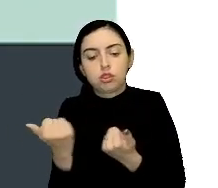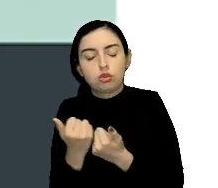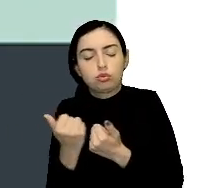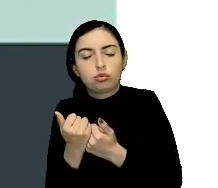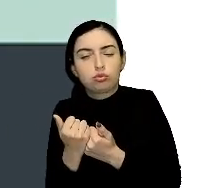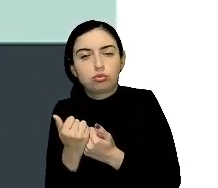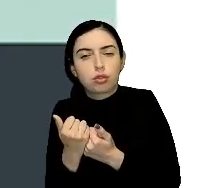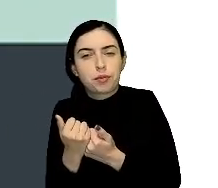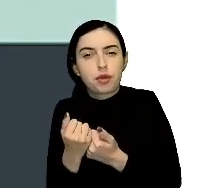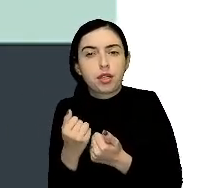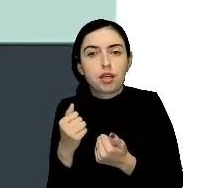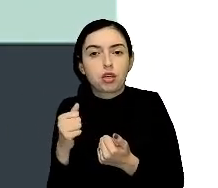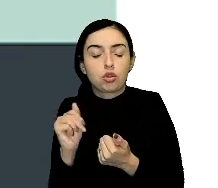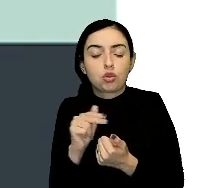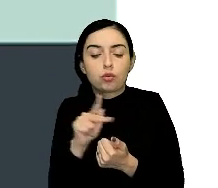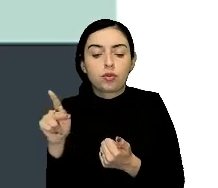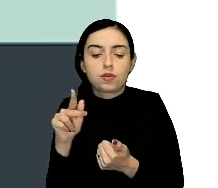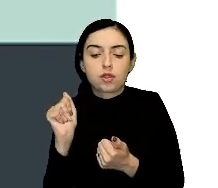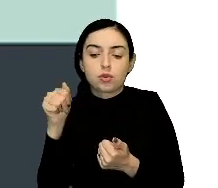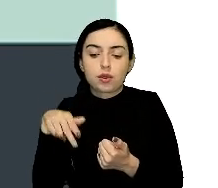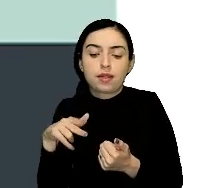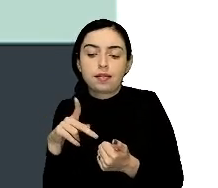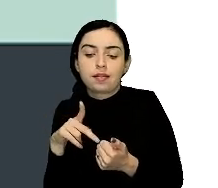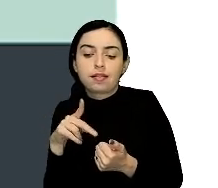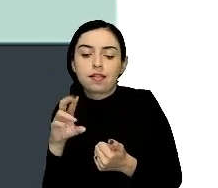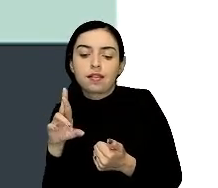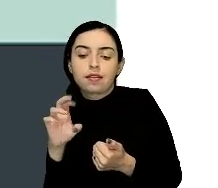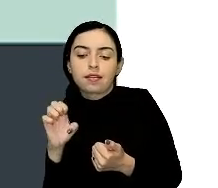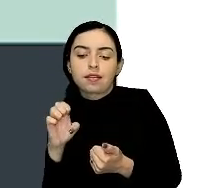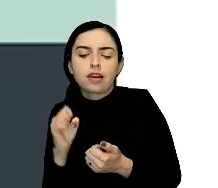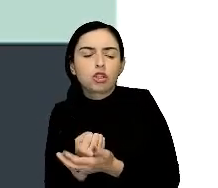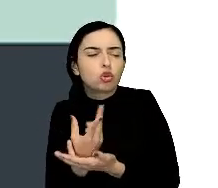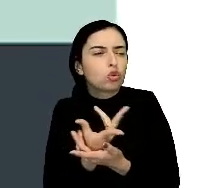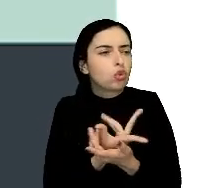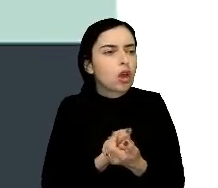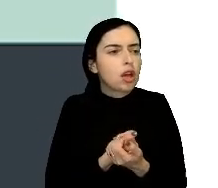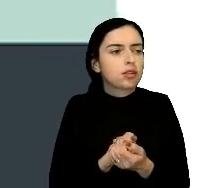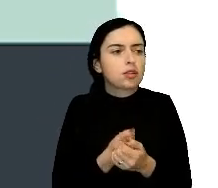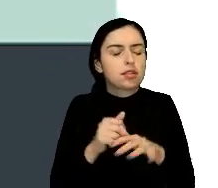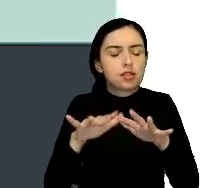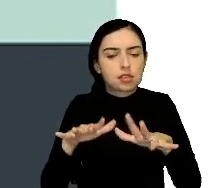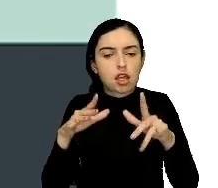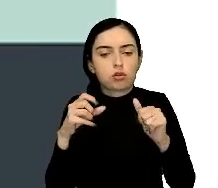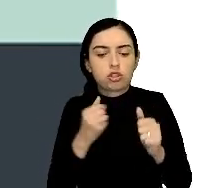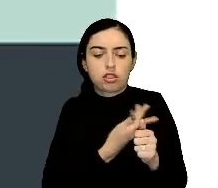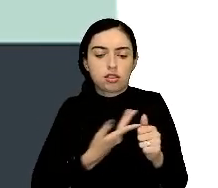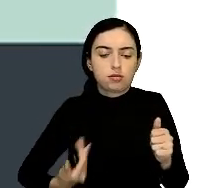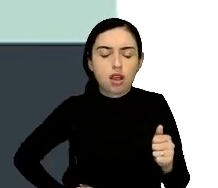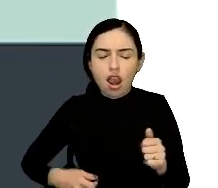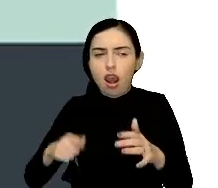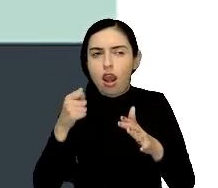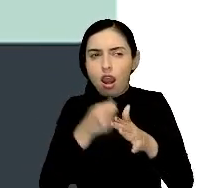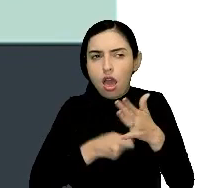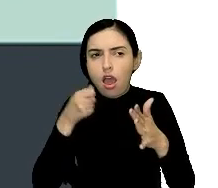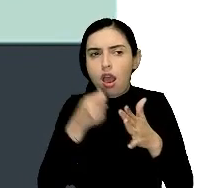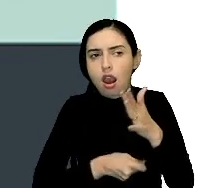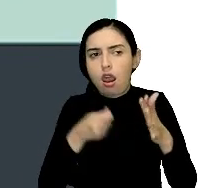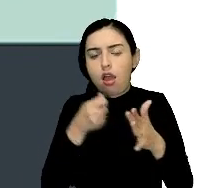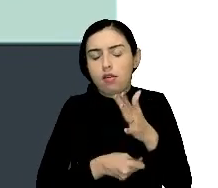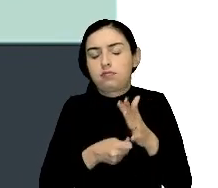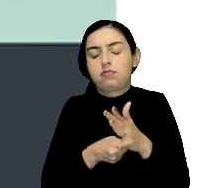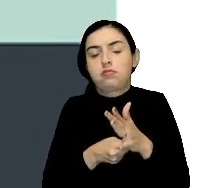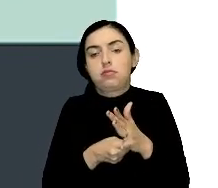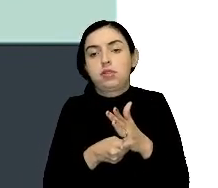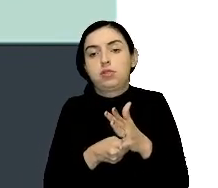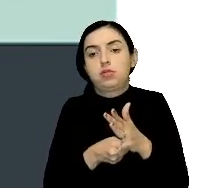Ramos, e em todas essas audiências públicas, a resistência maior que vinha era a